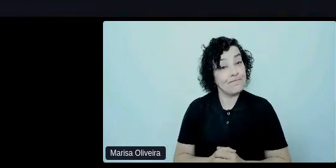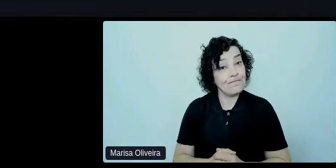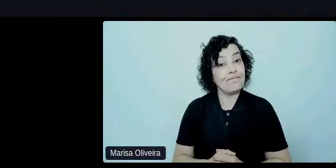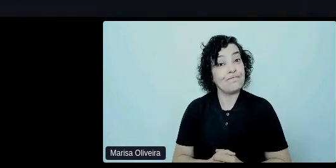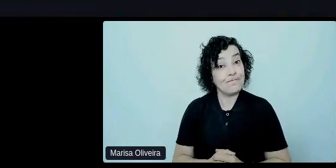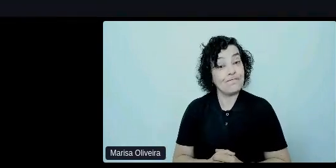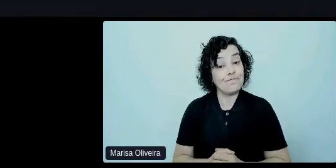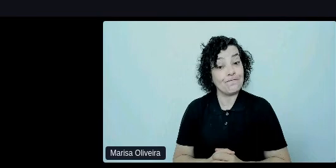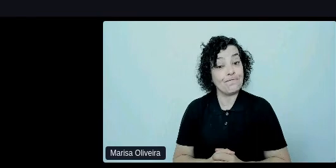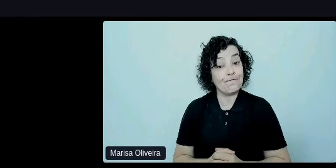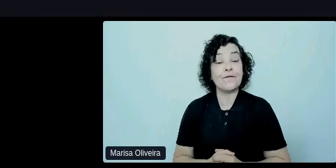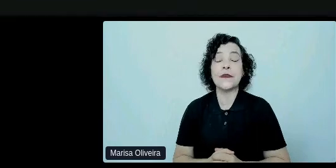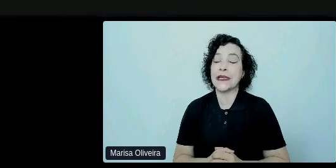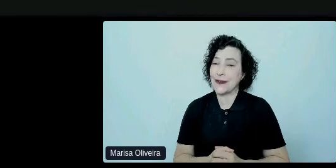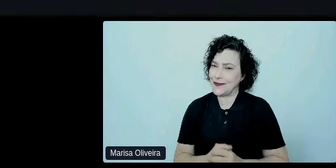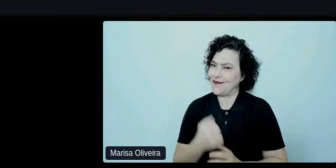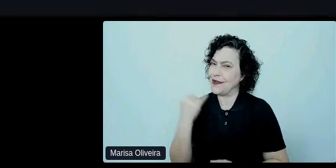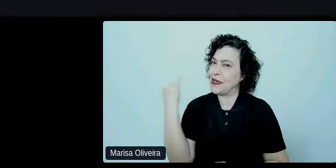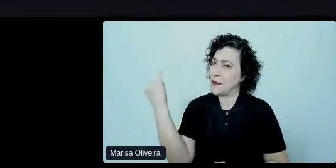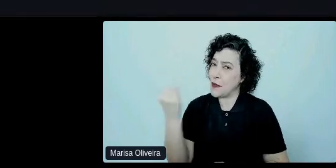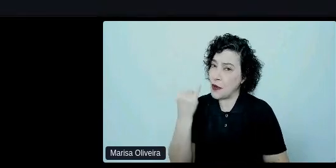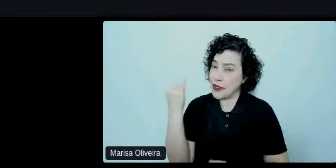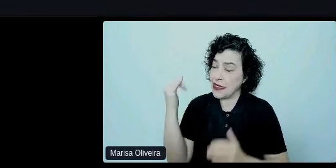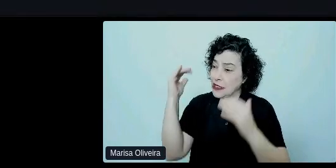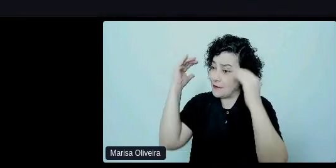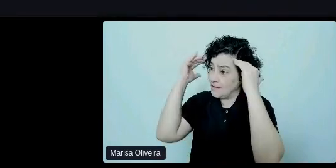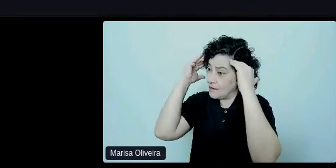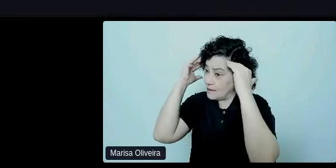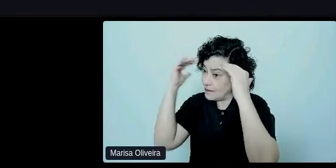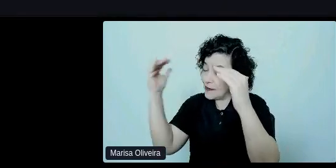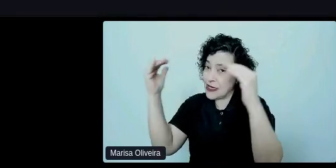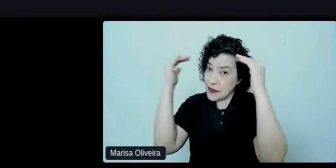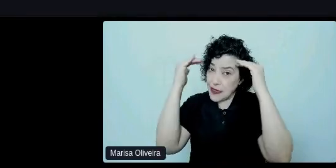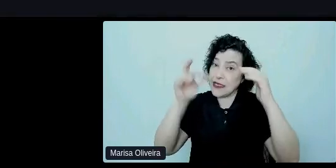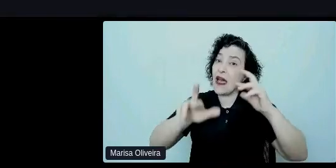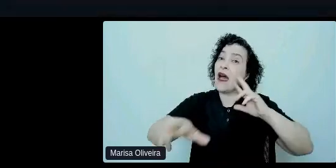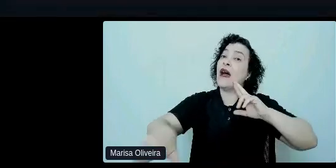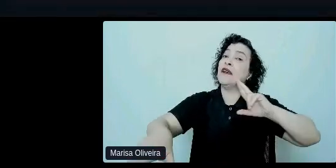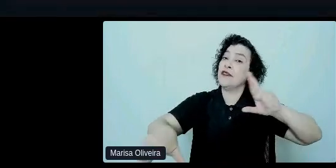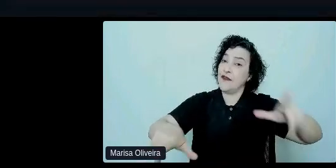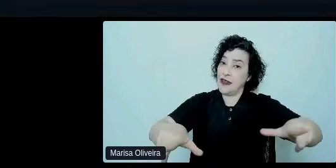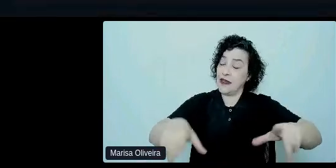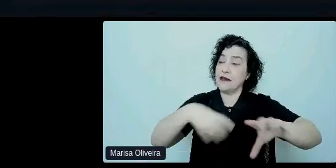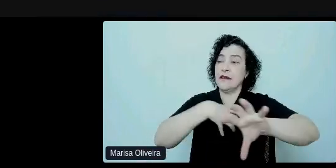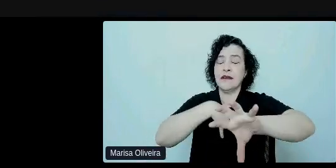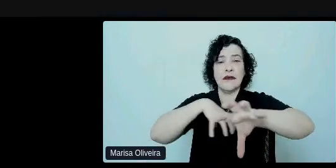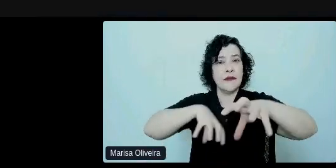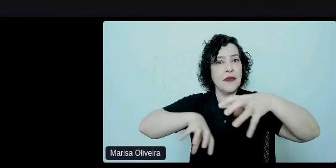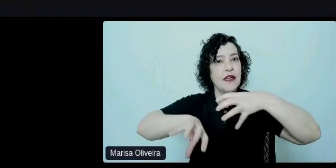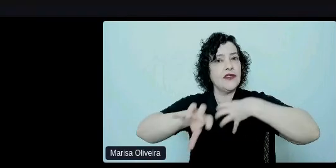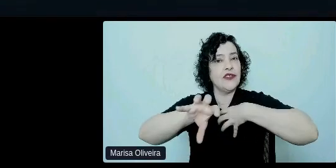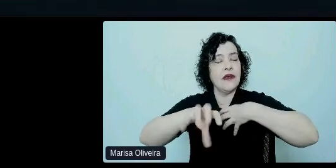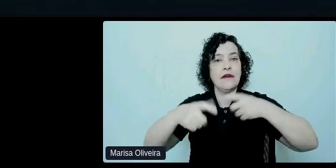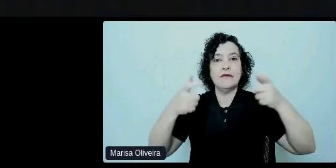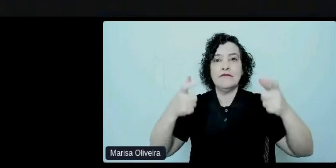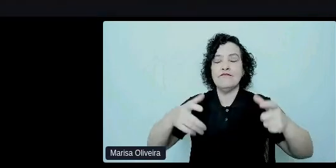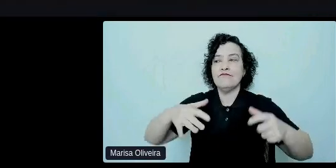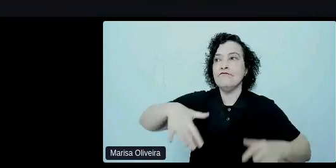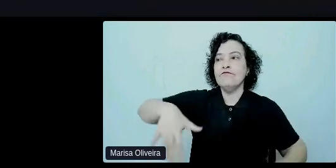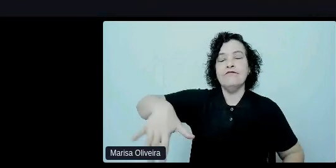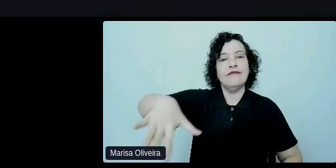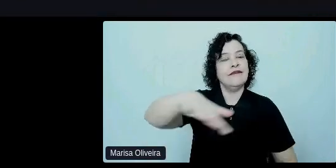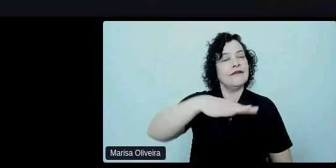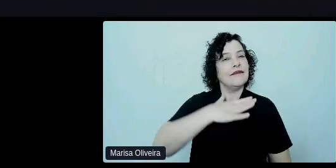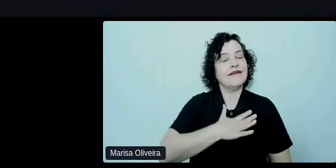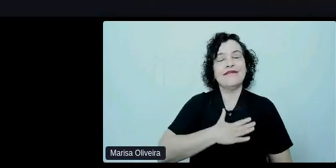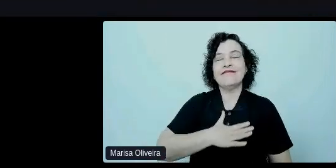tem que existir um respeito, tem que existir uma empatia. E isso melhora muito o ambiente. Você cria um ambiente